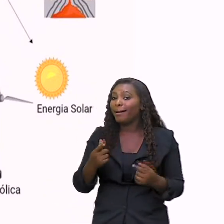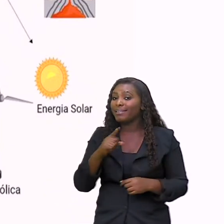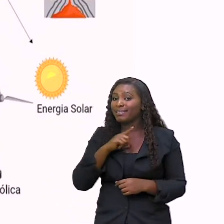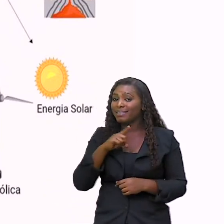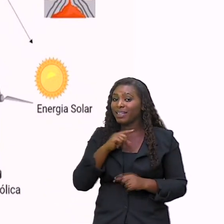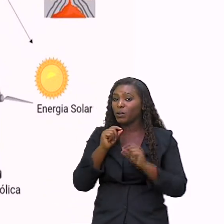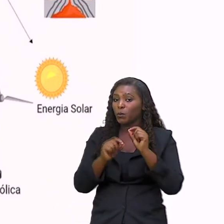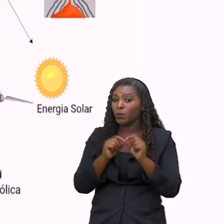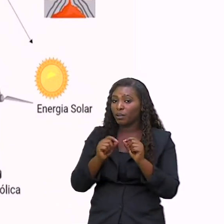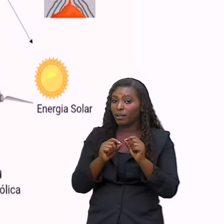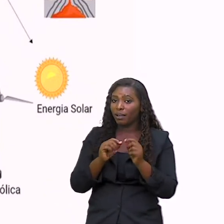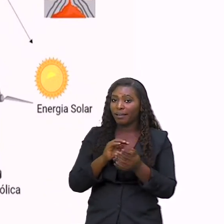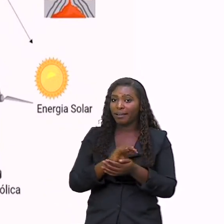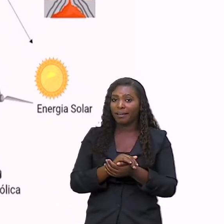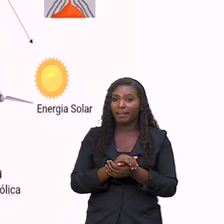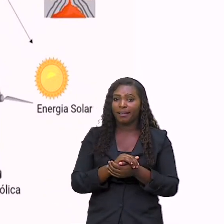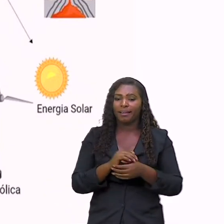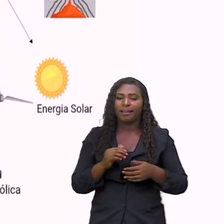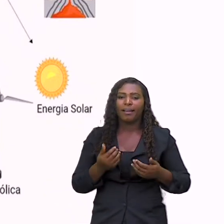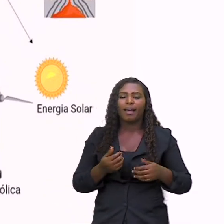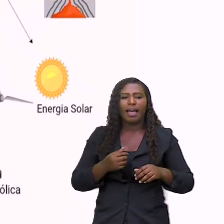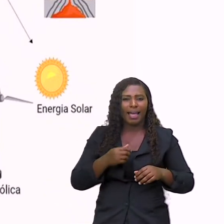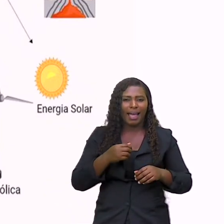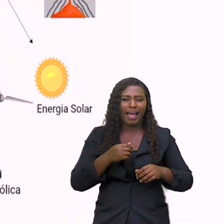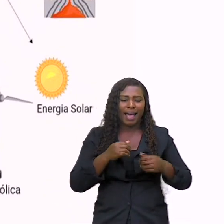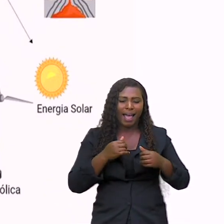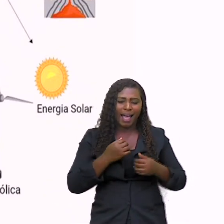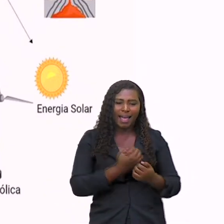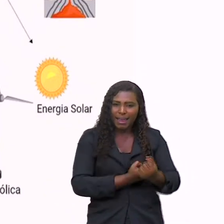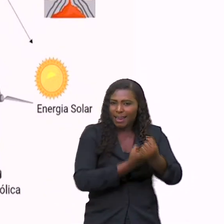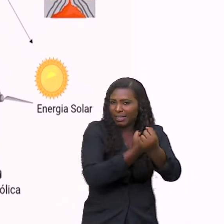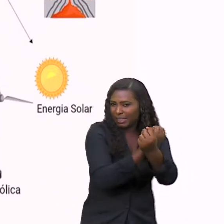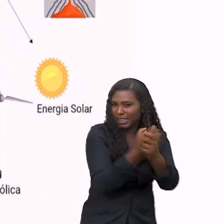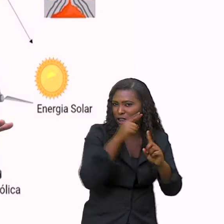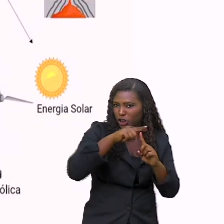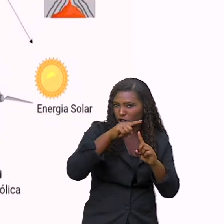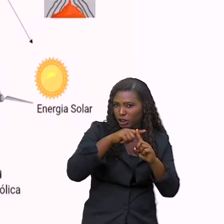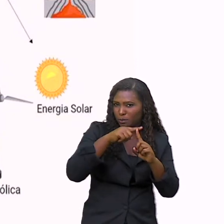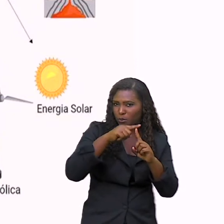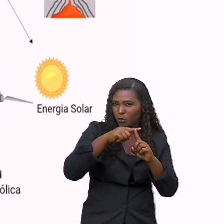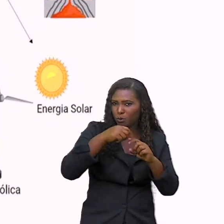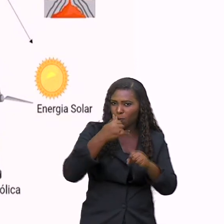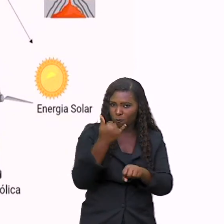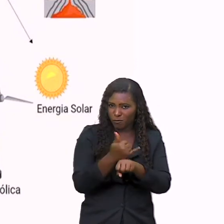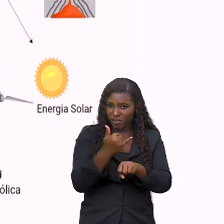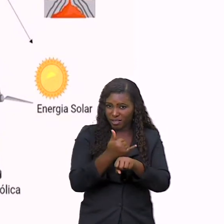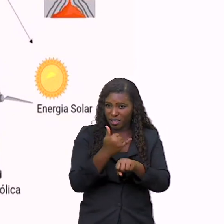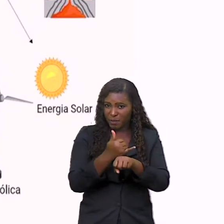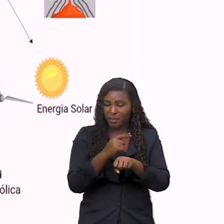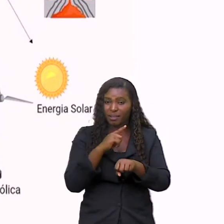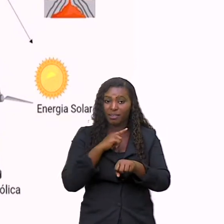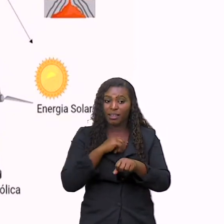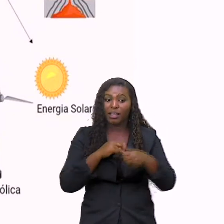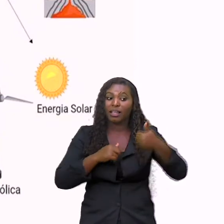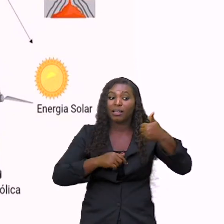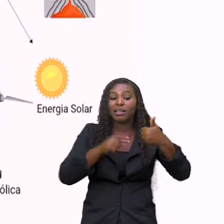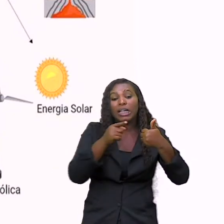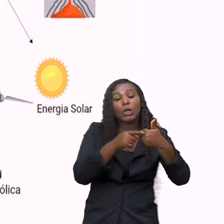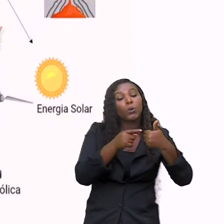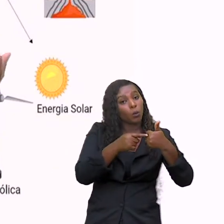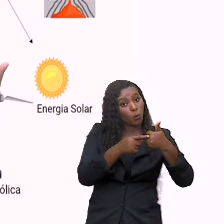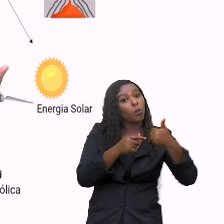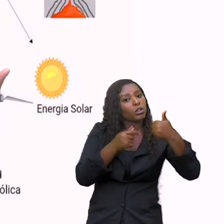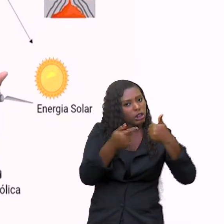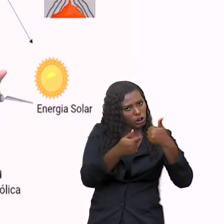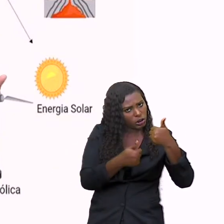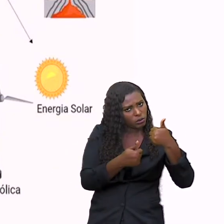da energia térmica, então? Falando do nosso cotidiano, nós fazemos uso de um